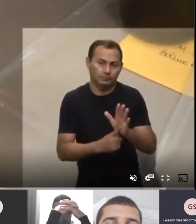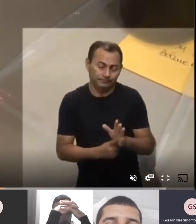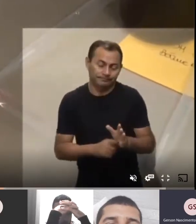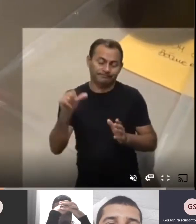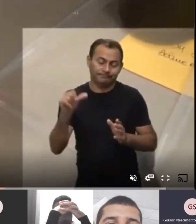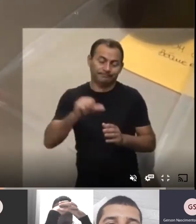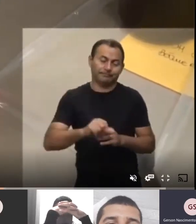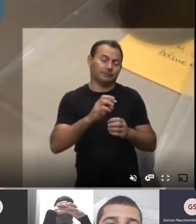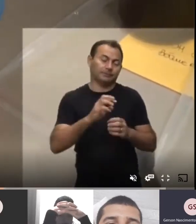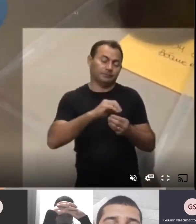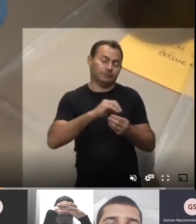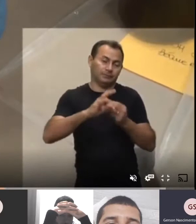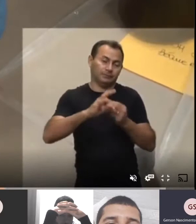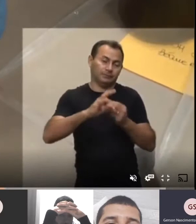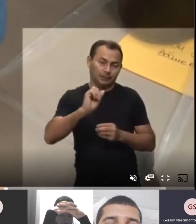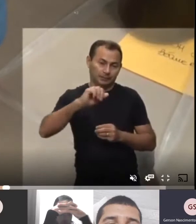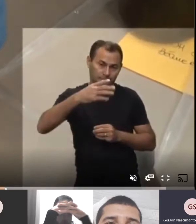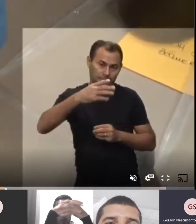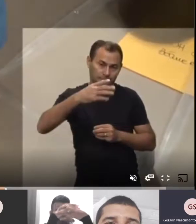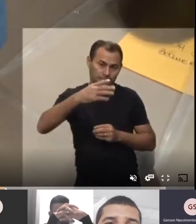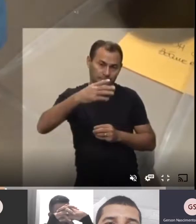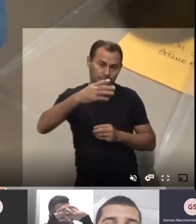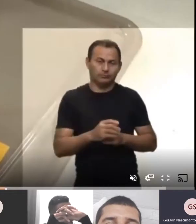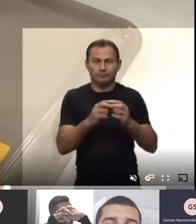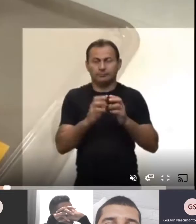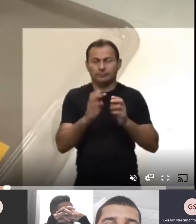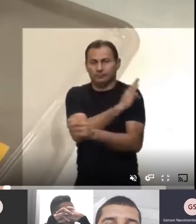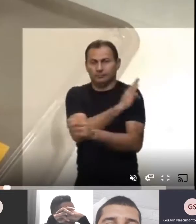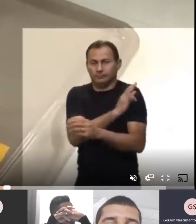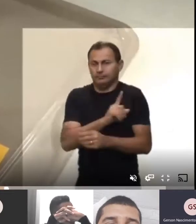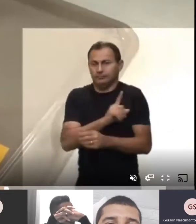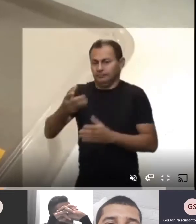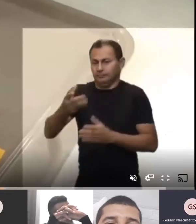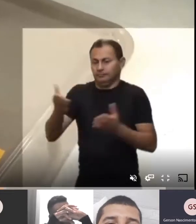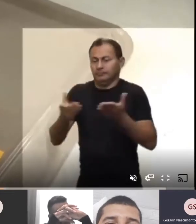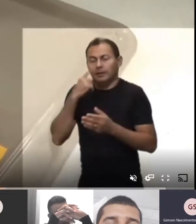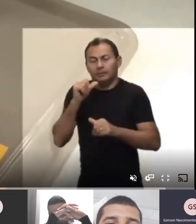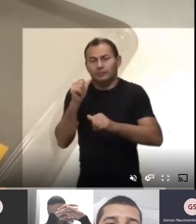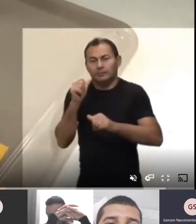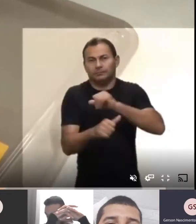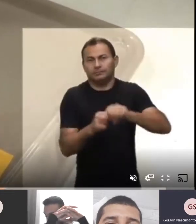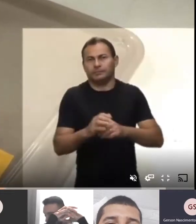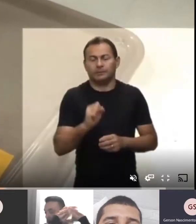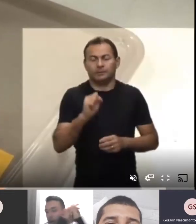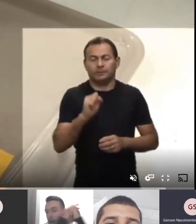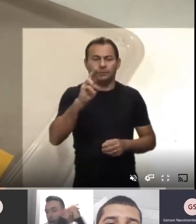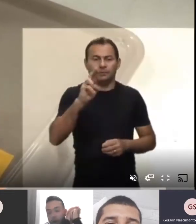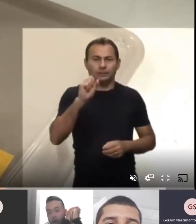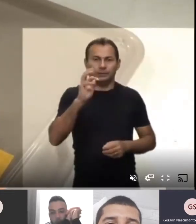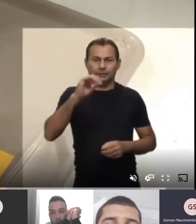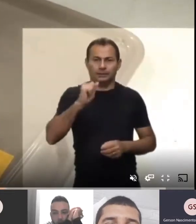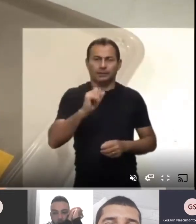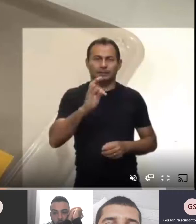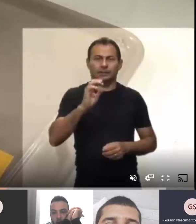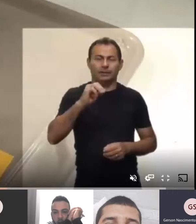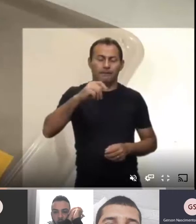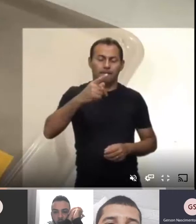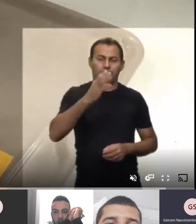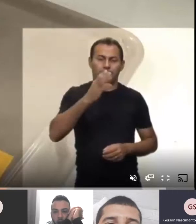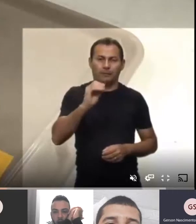base, hidróxido de sódio, e outra com o ácido, né? O ácido clorídrico. Agora, a gente vai